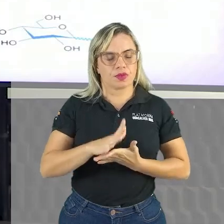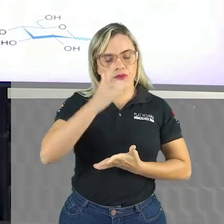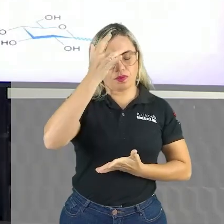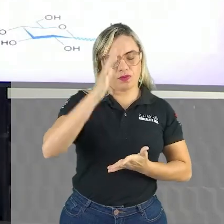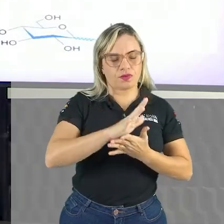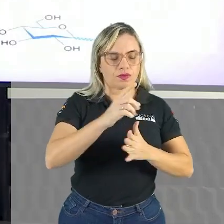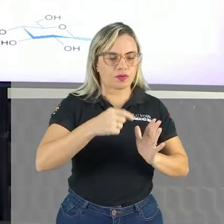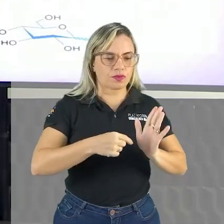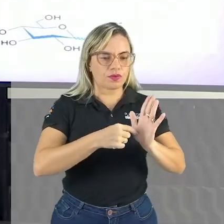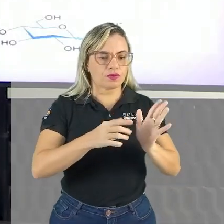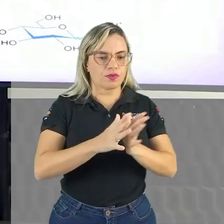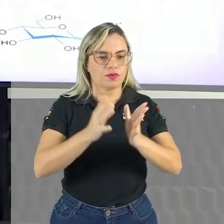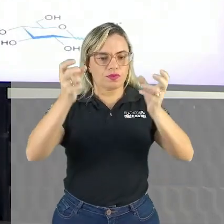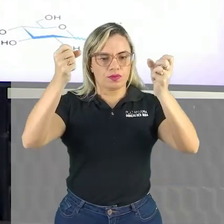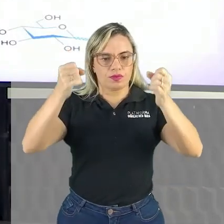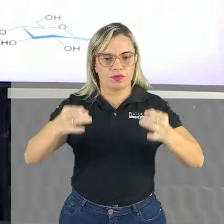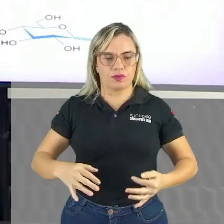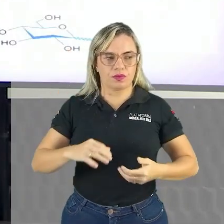olha só.